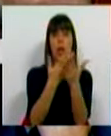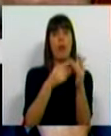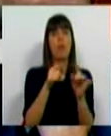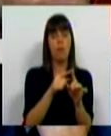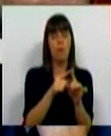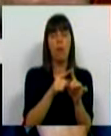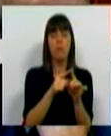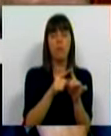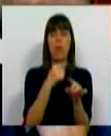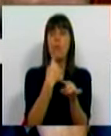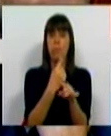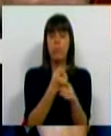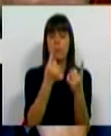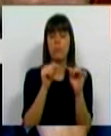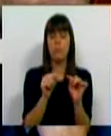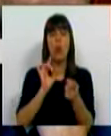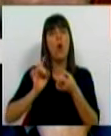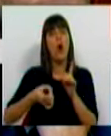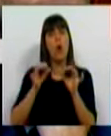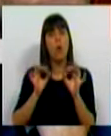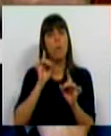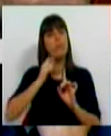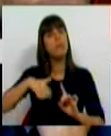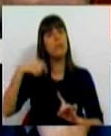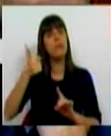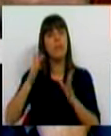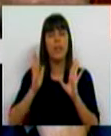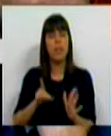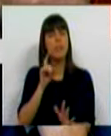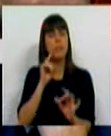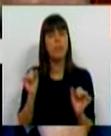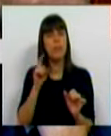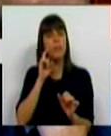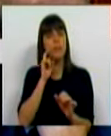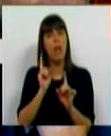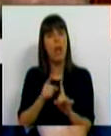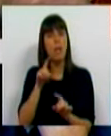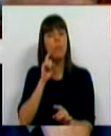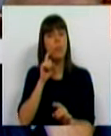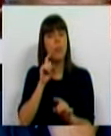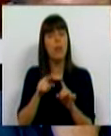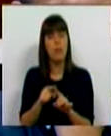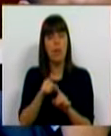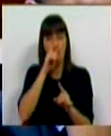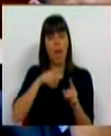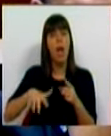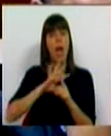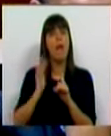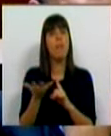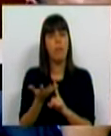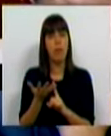económicas e também com aquilo que é um bem maior que é necessário salvaguardar, que é a proteção